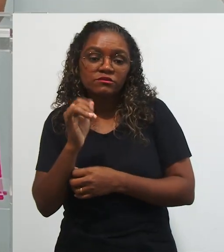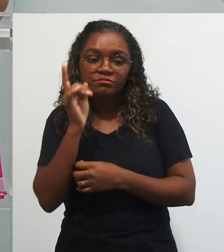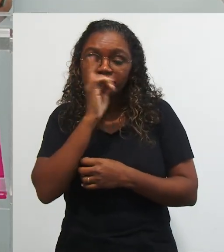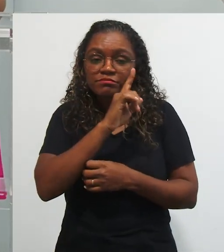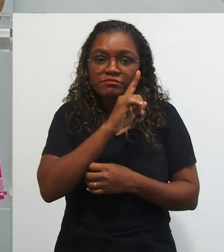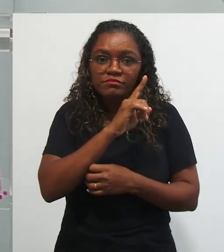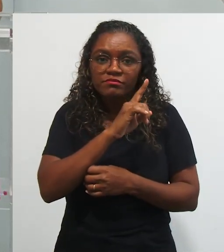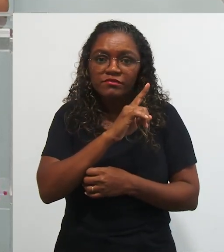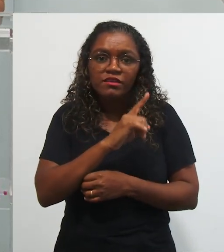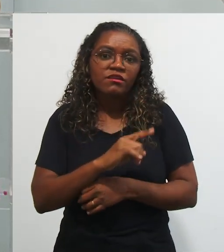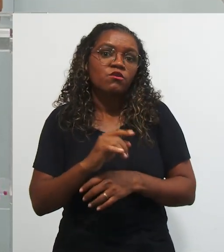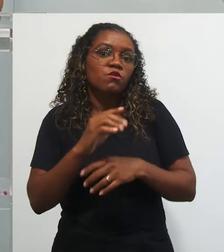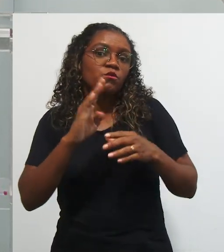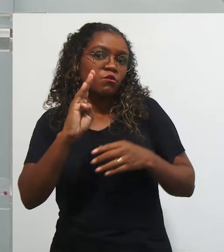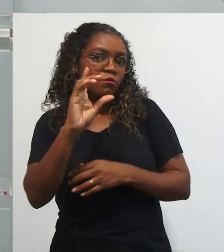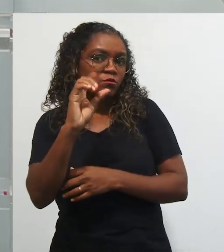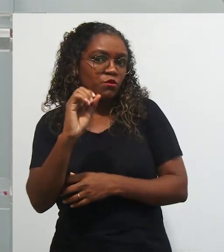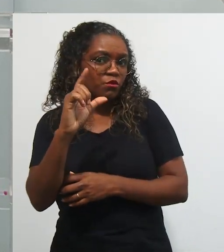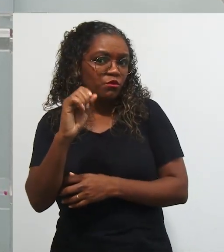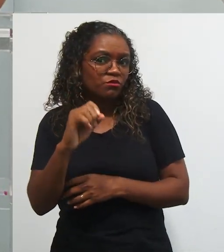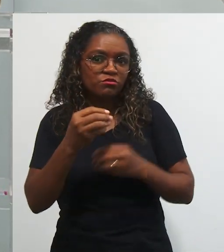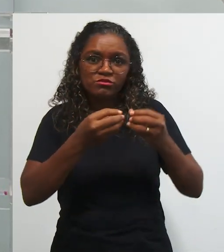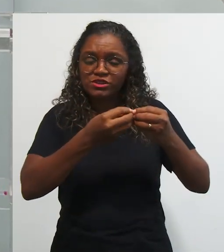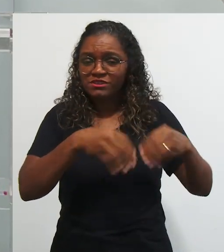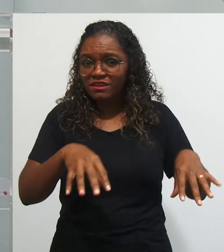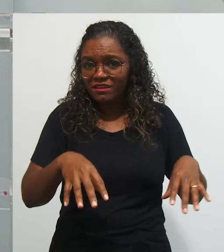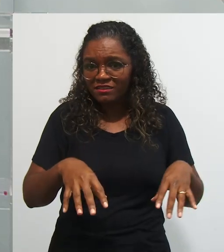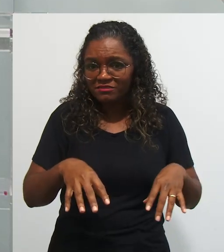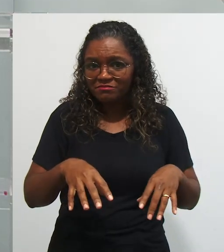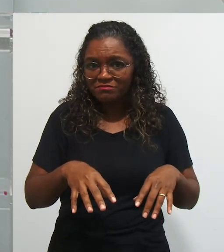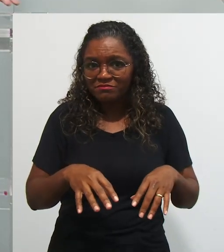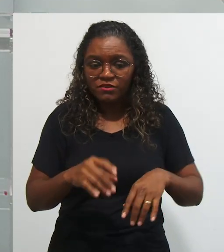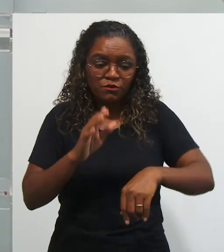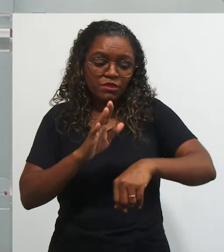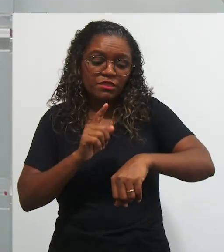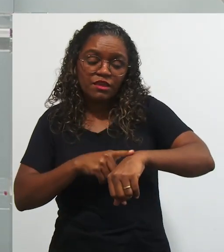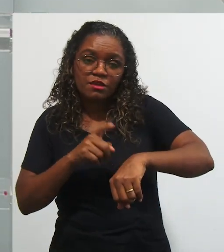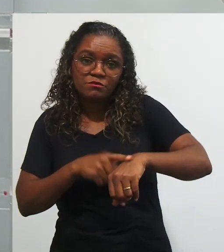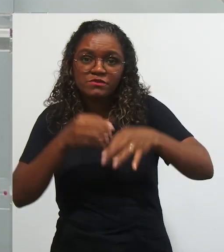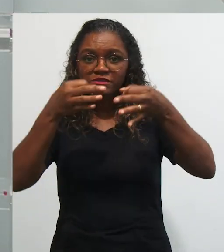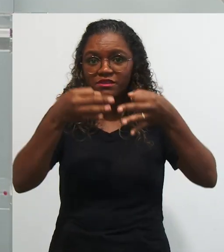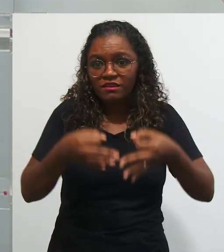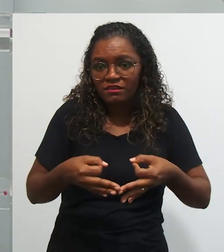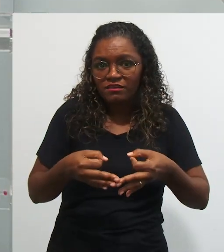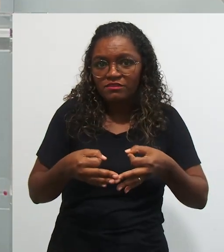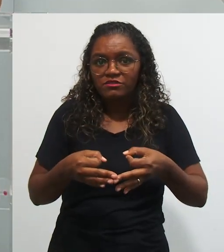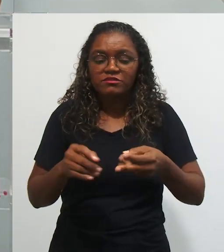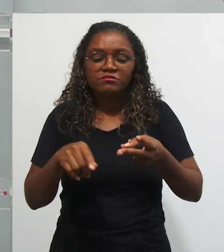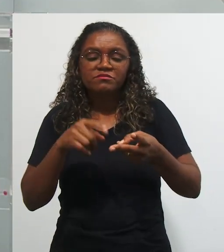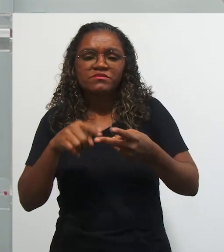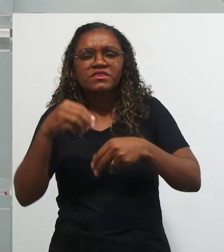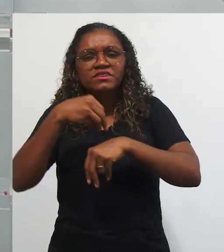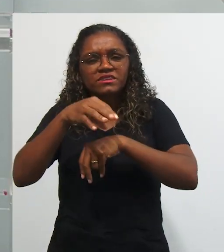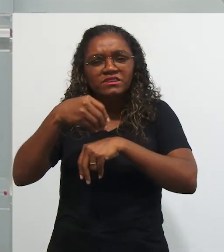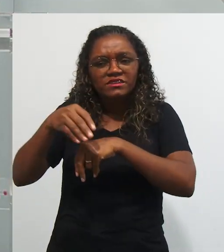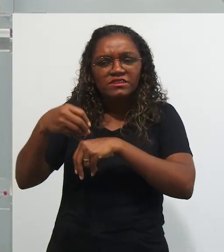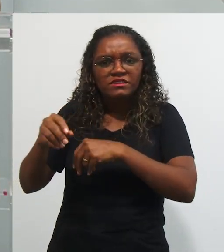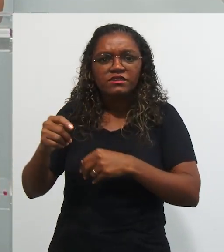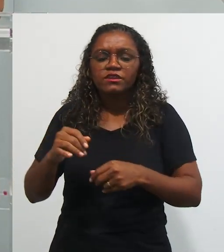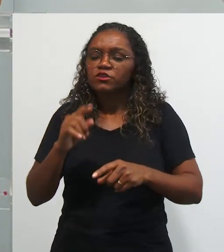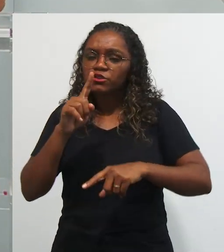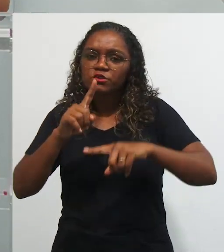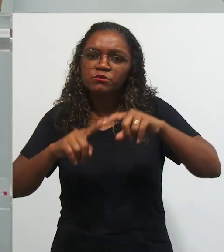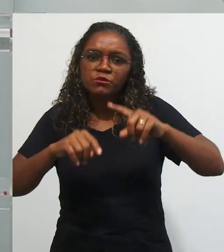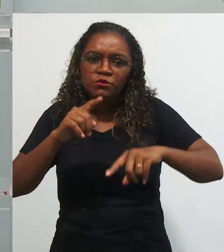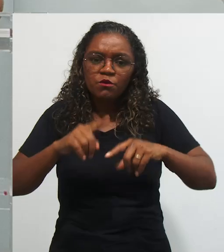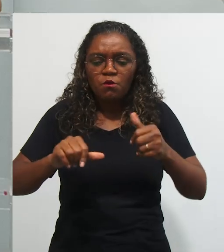ou não cabe na forma, ou passou do tempo vai queimar, ou tirou antes do tempo não vai estar pronto, né? Se você trocar um ingrediente por outro,